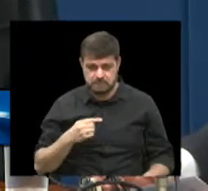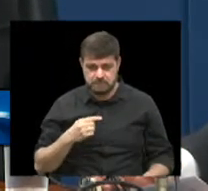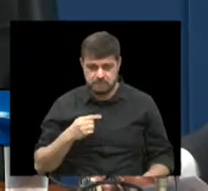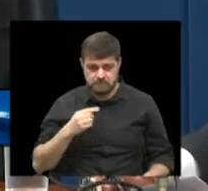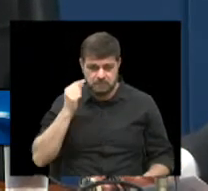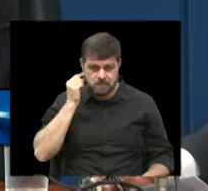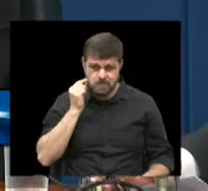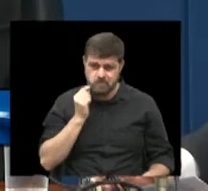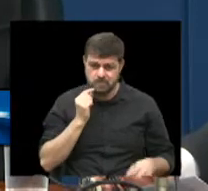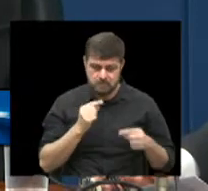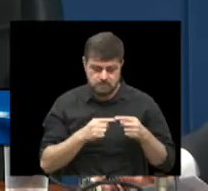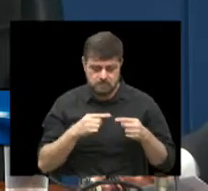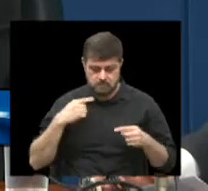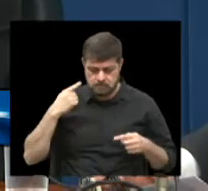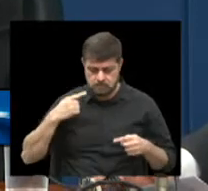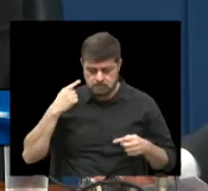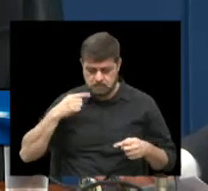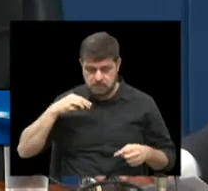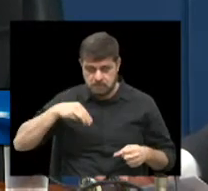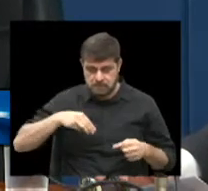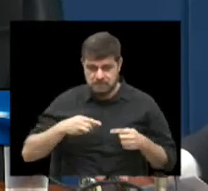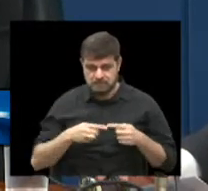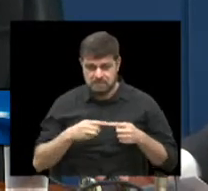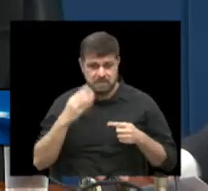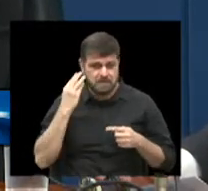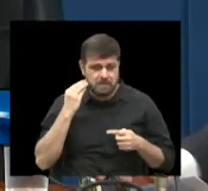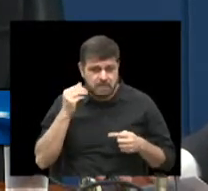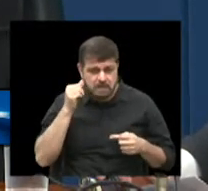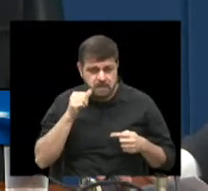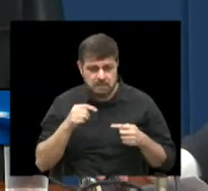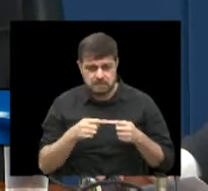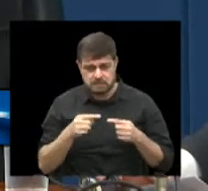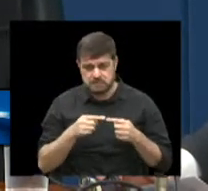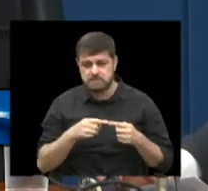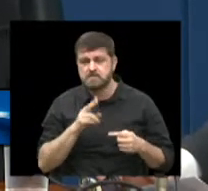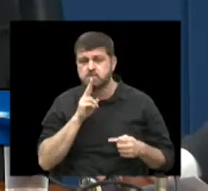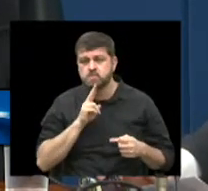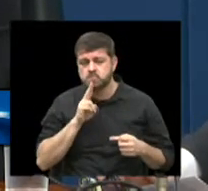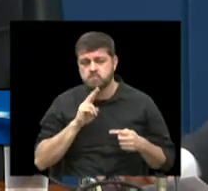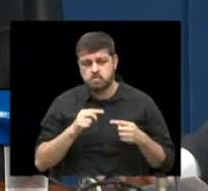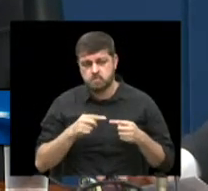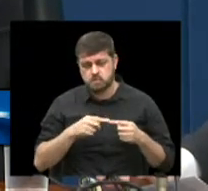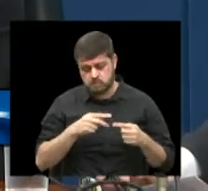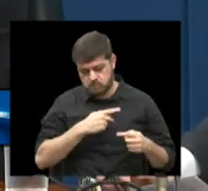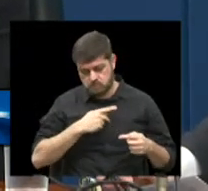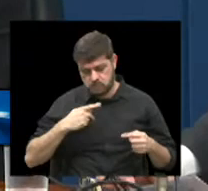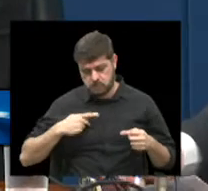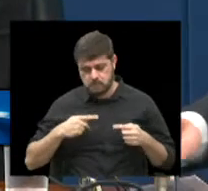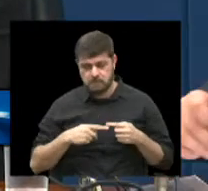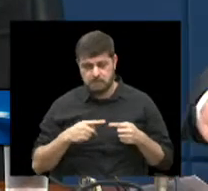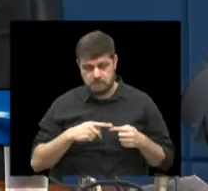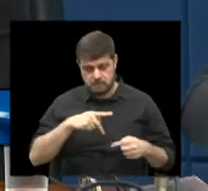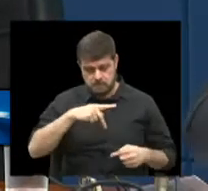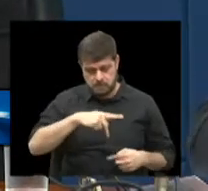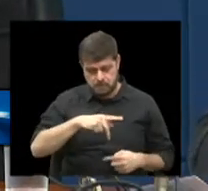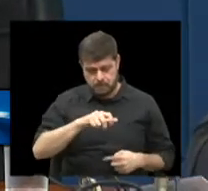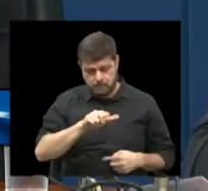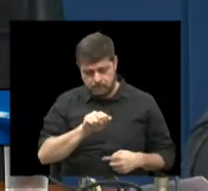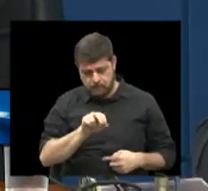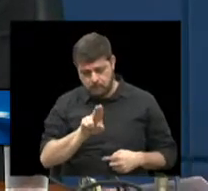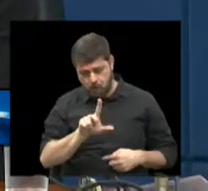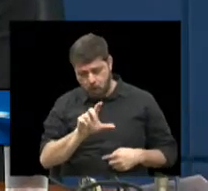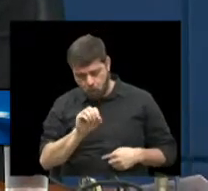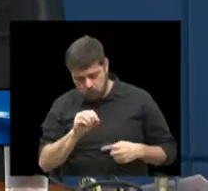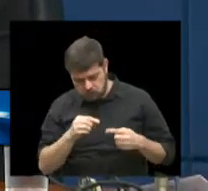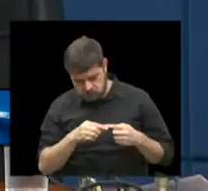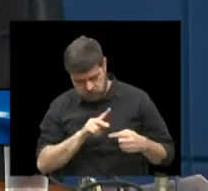Marcelo Silva, sim. Marcos Bernardelli, sim. Mariana Conte, sim. Nelson Osseri, sim. Pastor Elias Azevedo, sim. Paulo Galtério, sim.